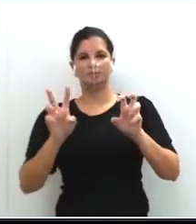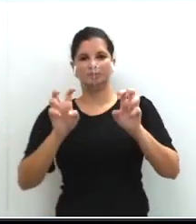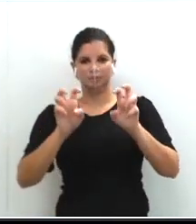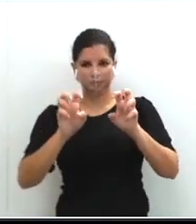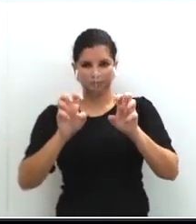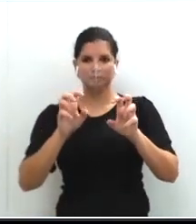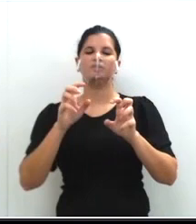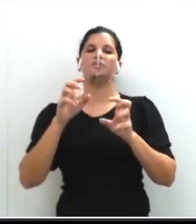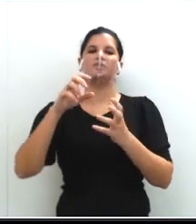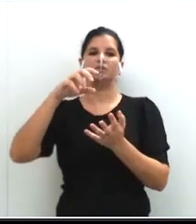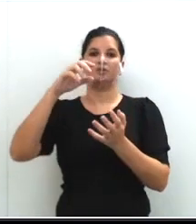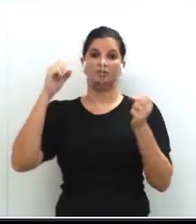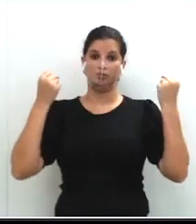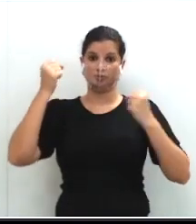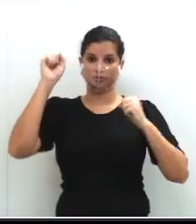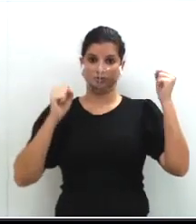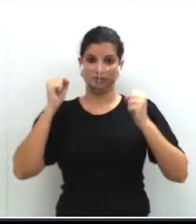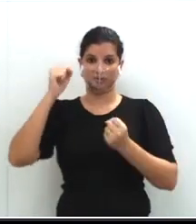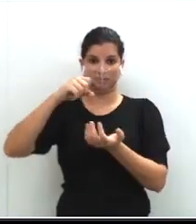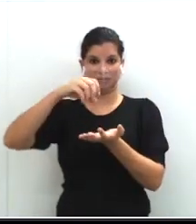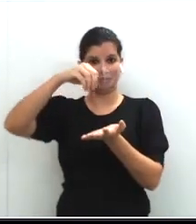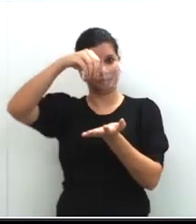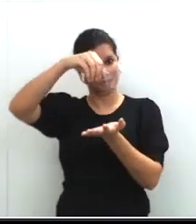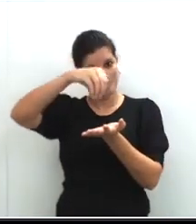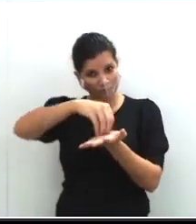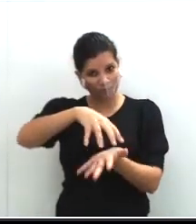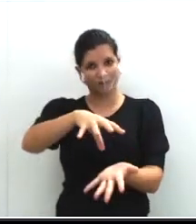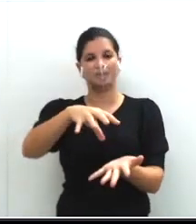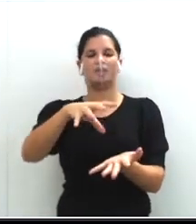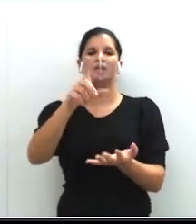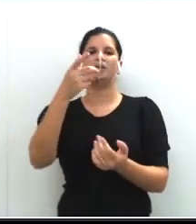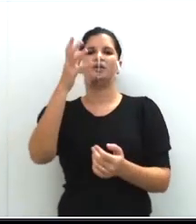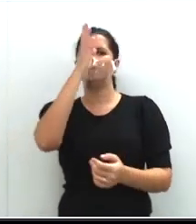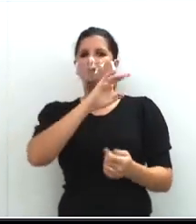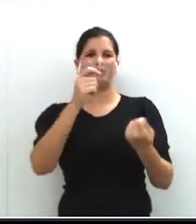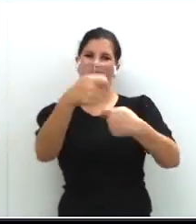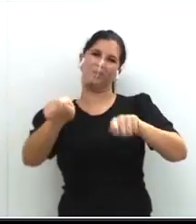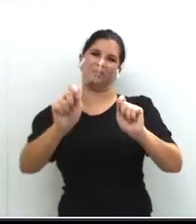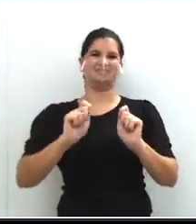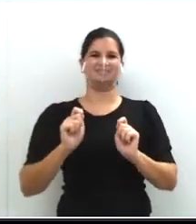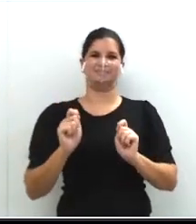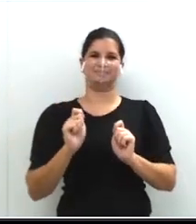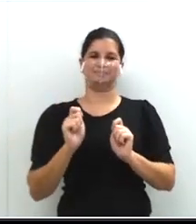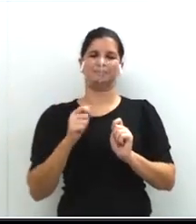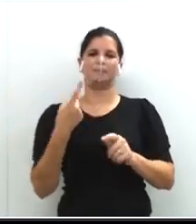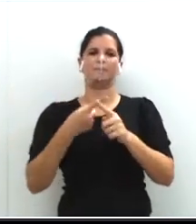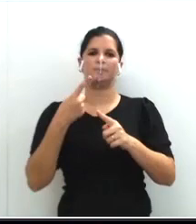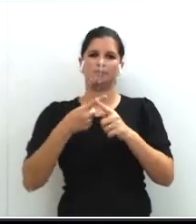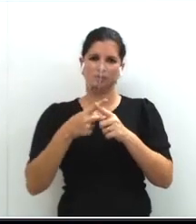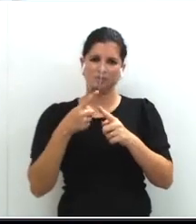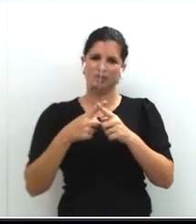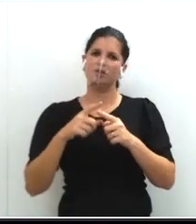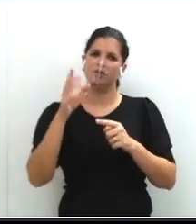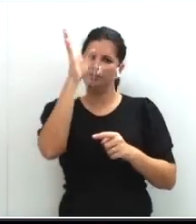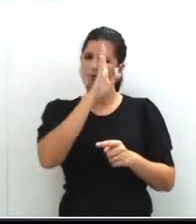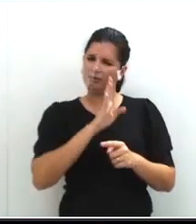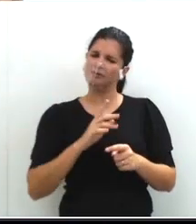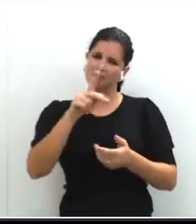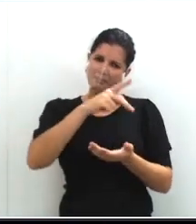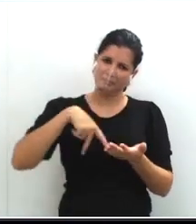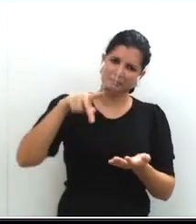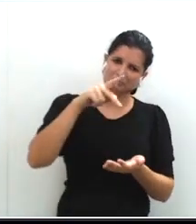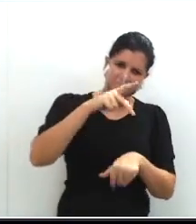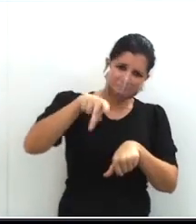sobre a questão da usina nuclear, porque o nosso país ele não necessita de usina nuclear, porque somos um